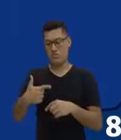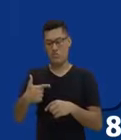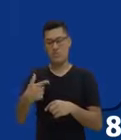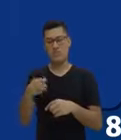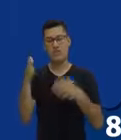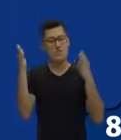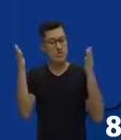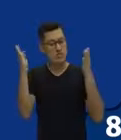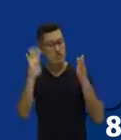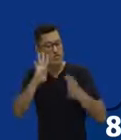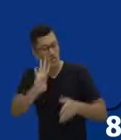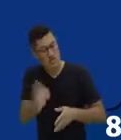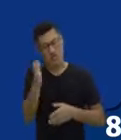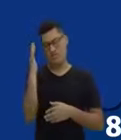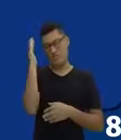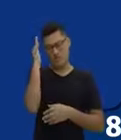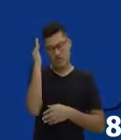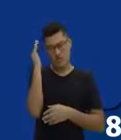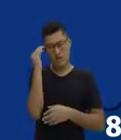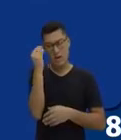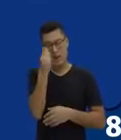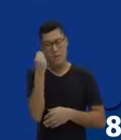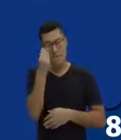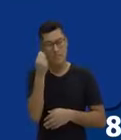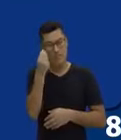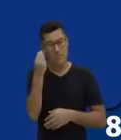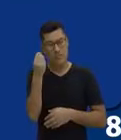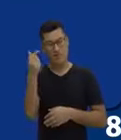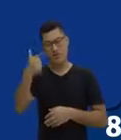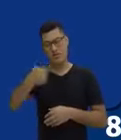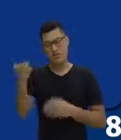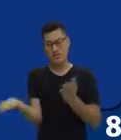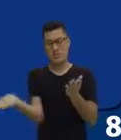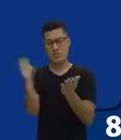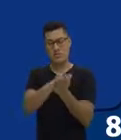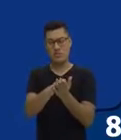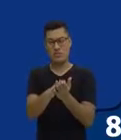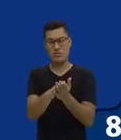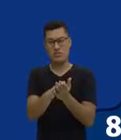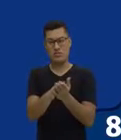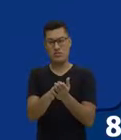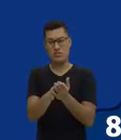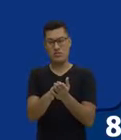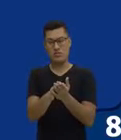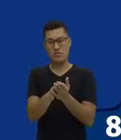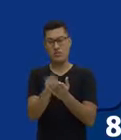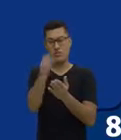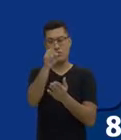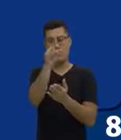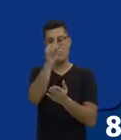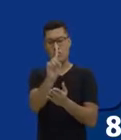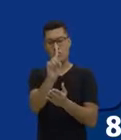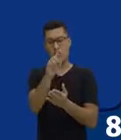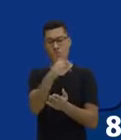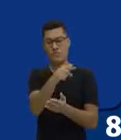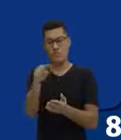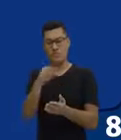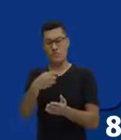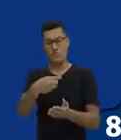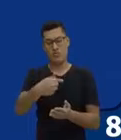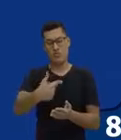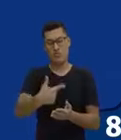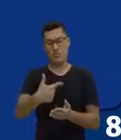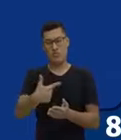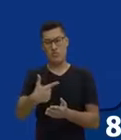a primeira parte, já percebeu que na segunda dobrada, 1 sobre 2 aparece quantas vezes? Duas vezes. Duas vezes. Então,